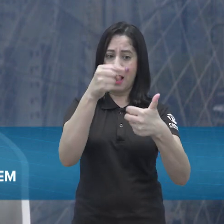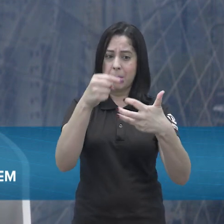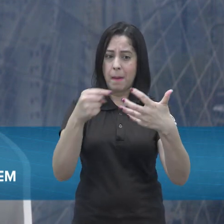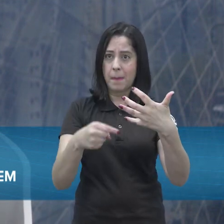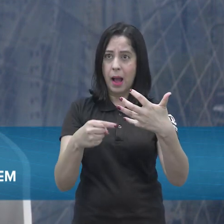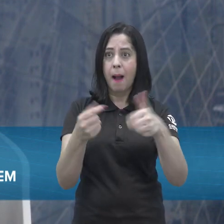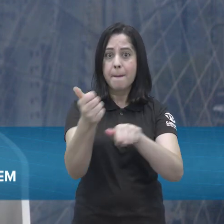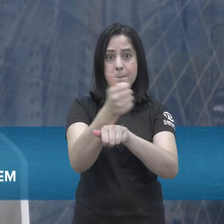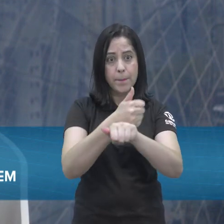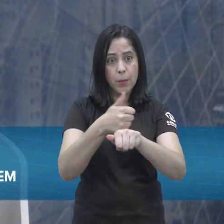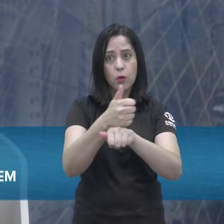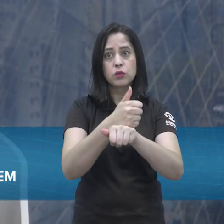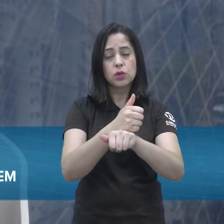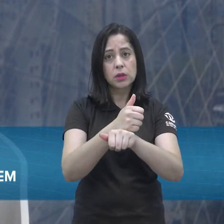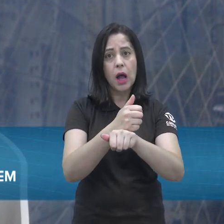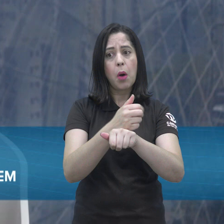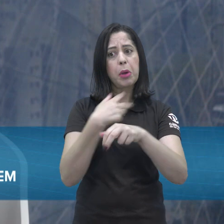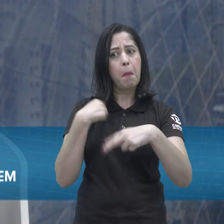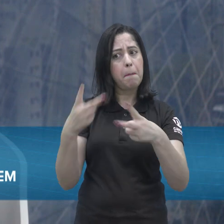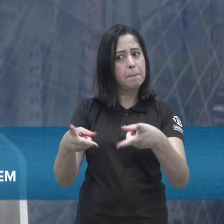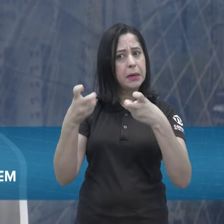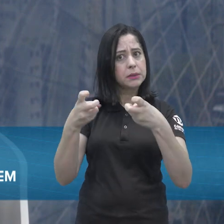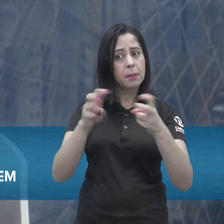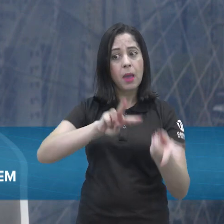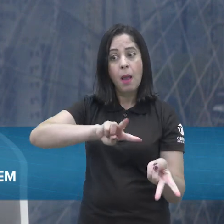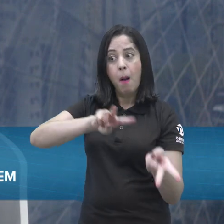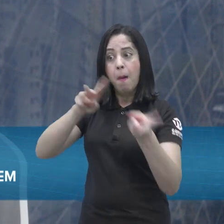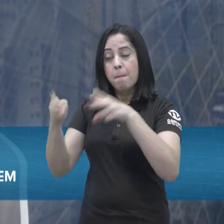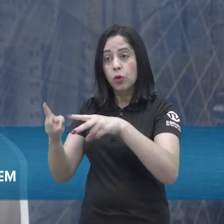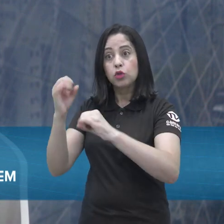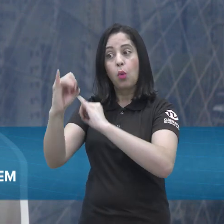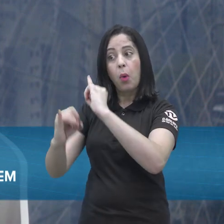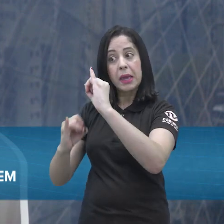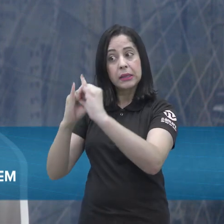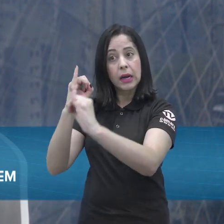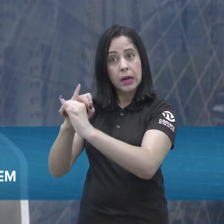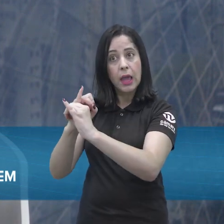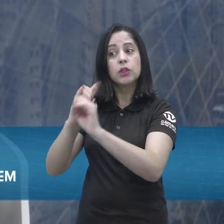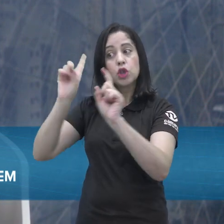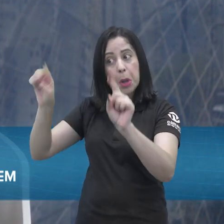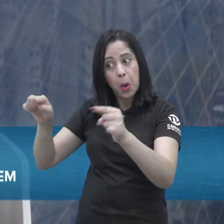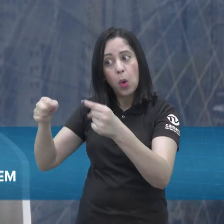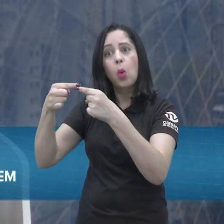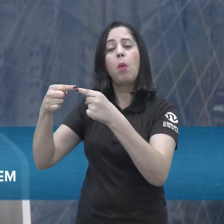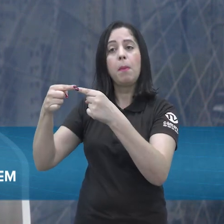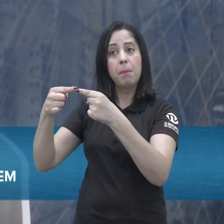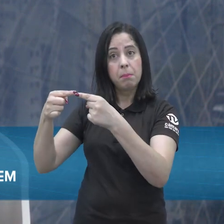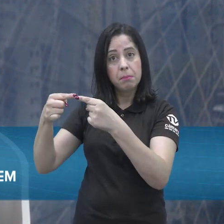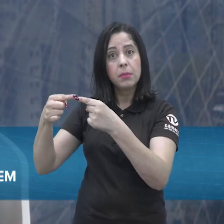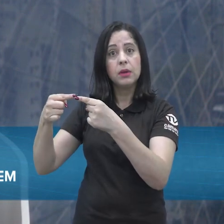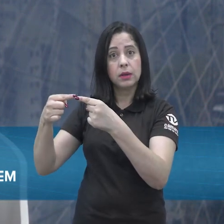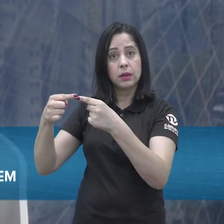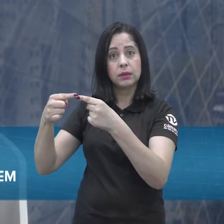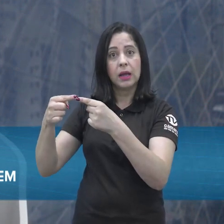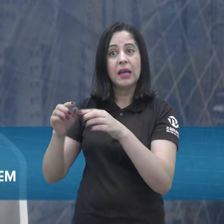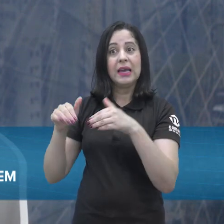elementos que a gente tem percebido no digital, profissionais que vêm trazido os seus conhecimentos com base em informação sólida. E o que eles têm que fazer? Eles têm